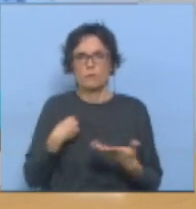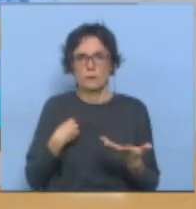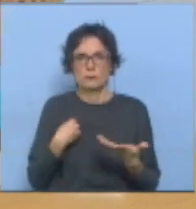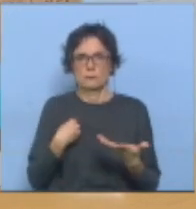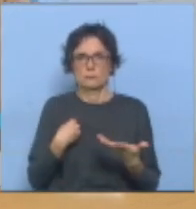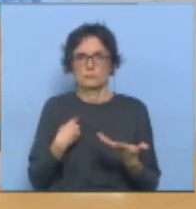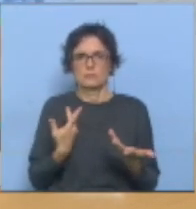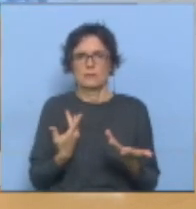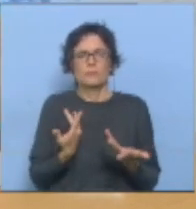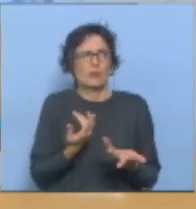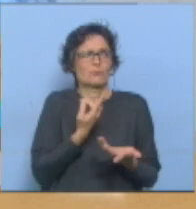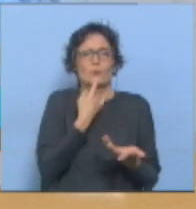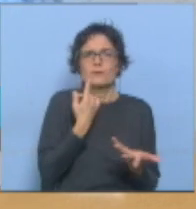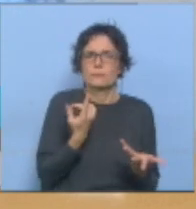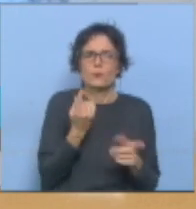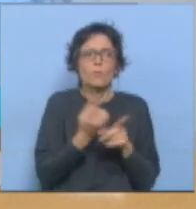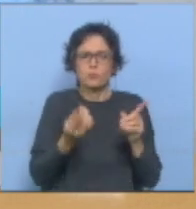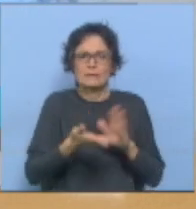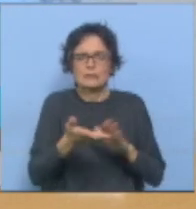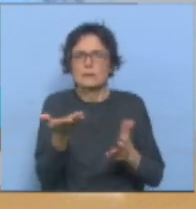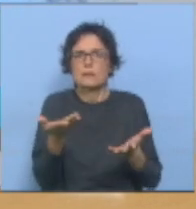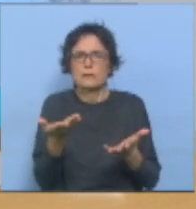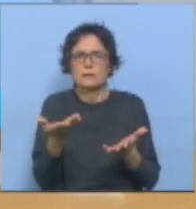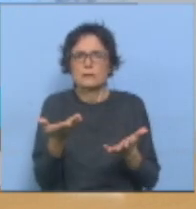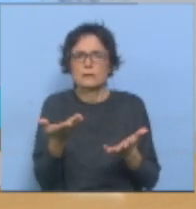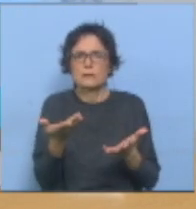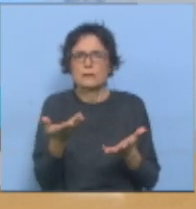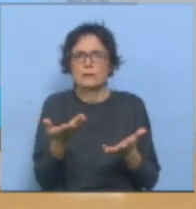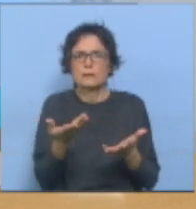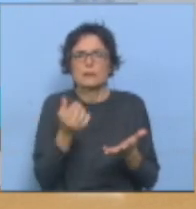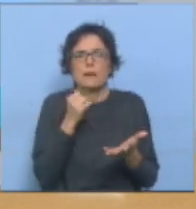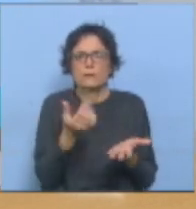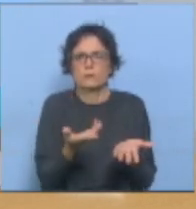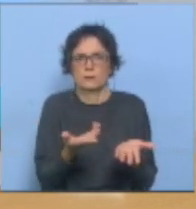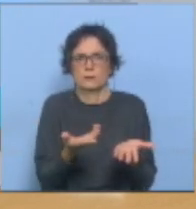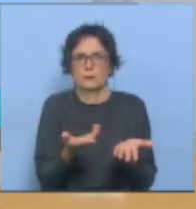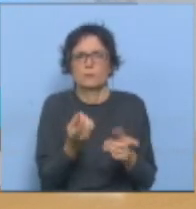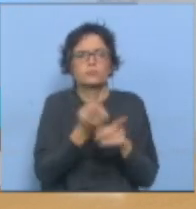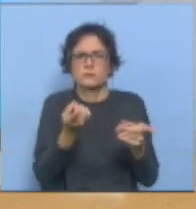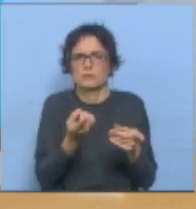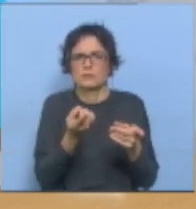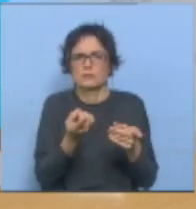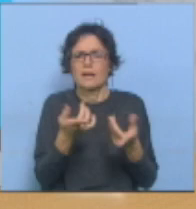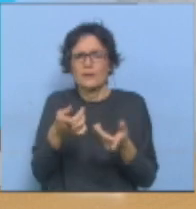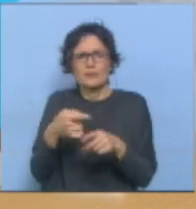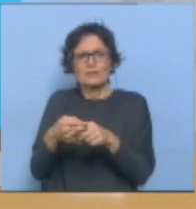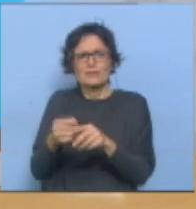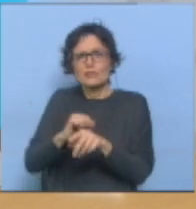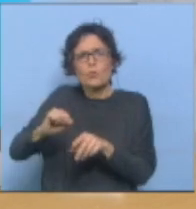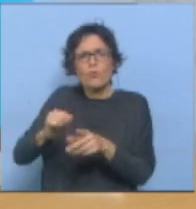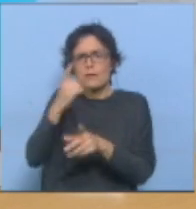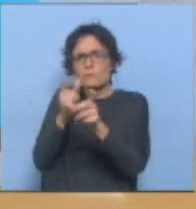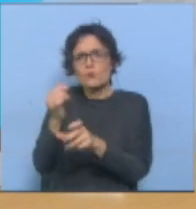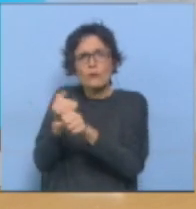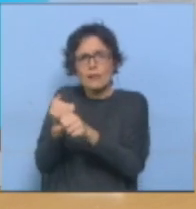bem, nem se percebe a pressa de legislar, nem se percebe o interesse de fazer coisas contra quem está no terreno,